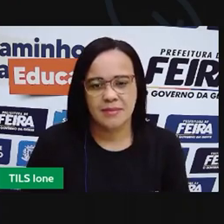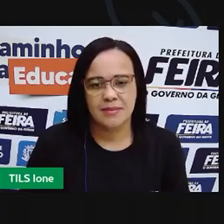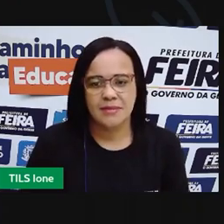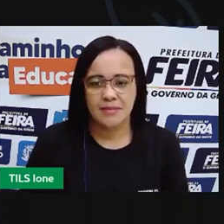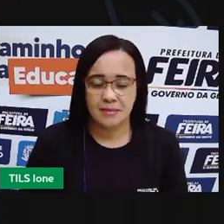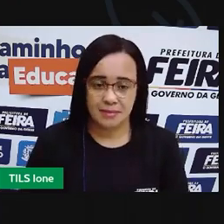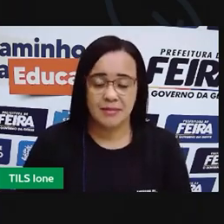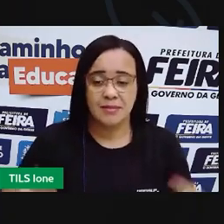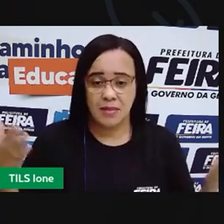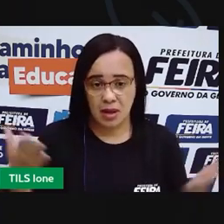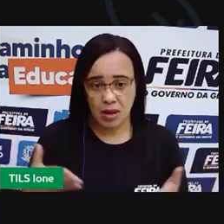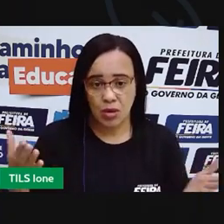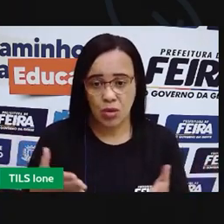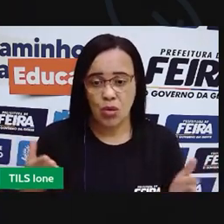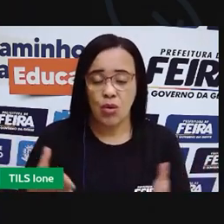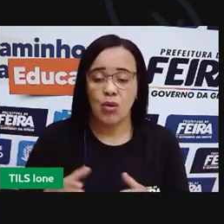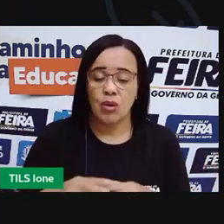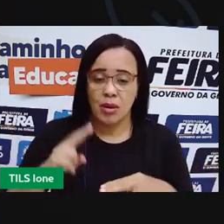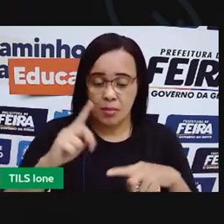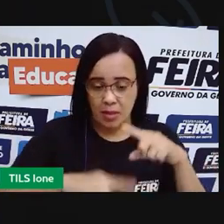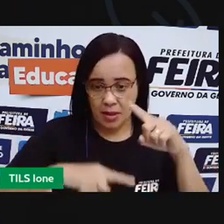Agora que eu já tenho aqui